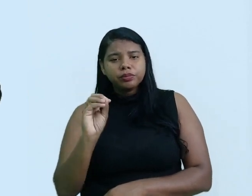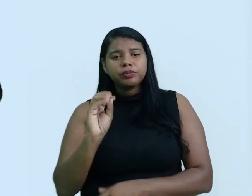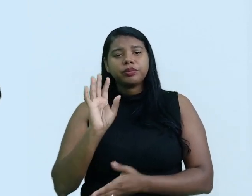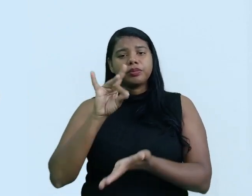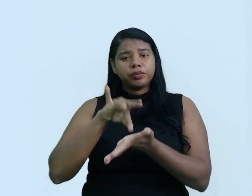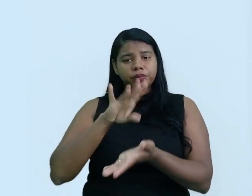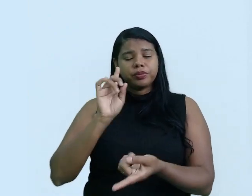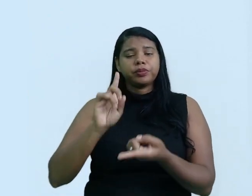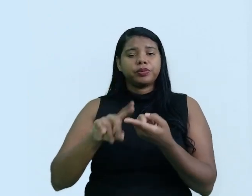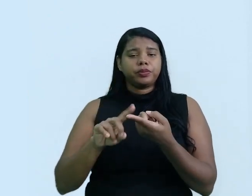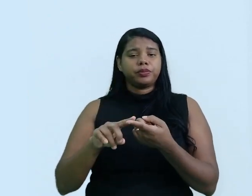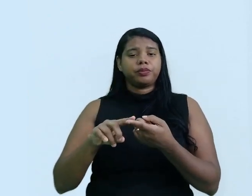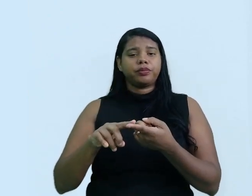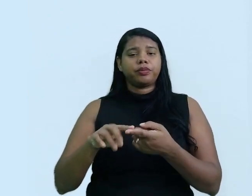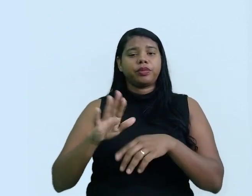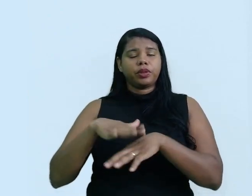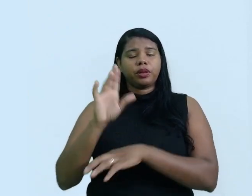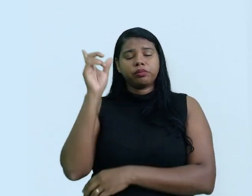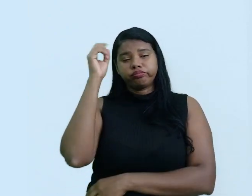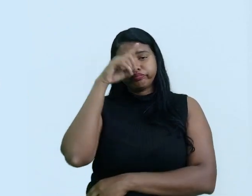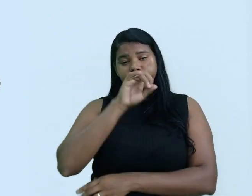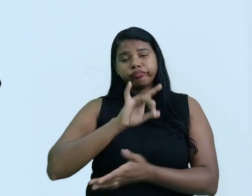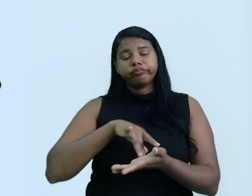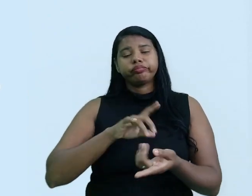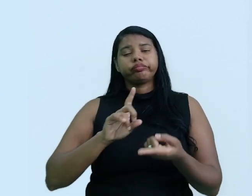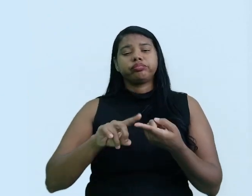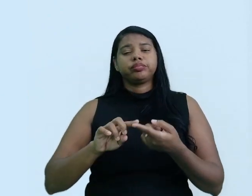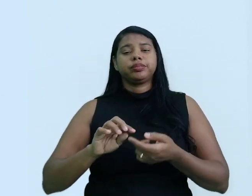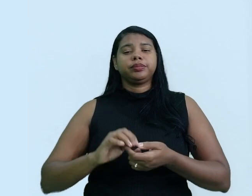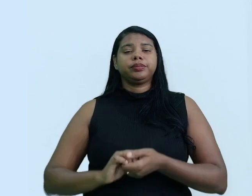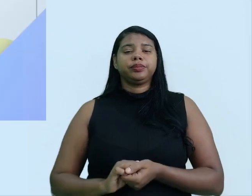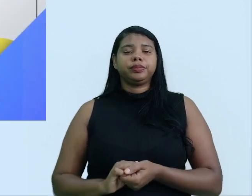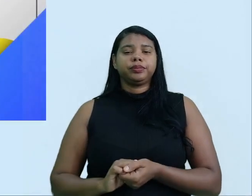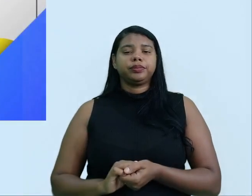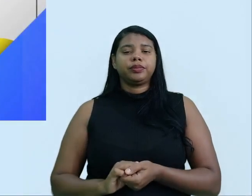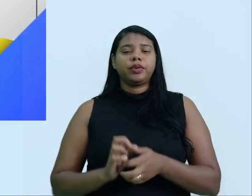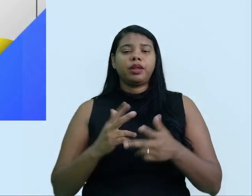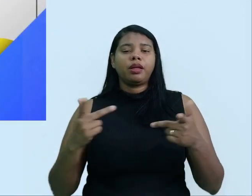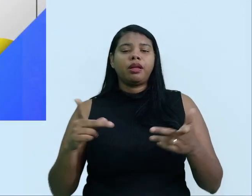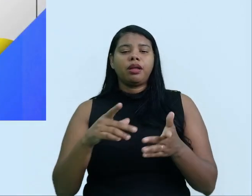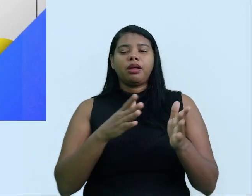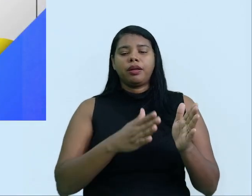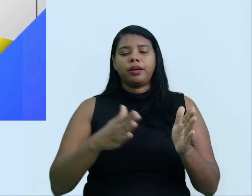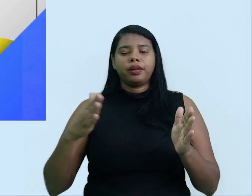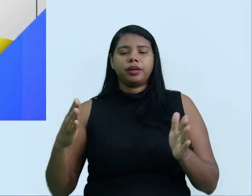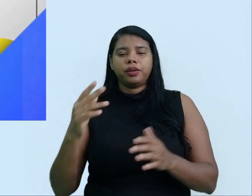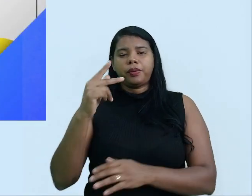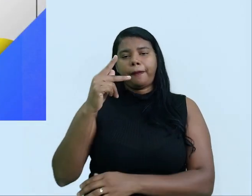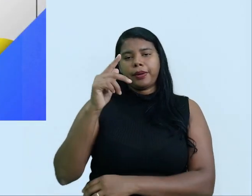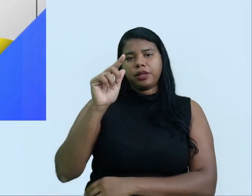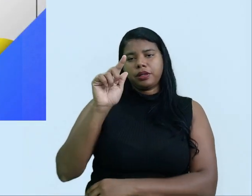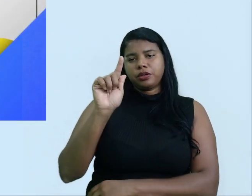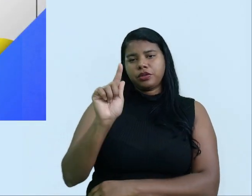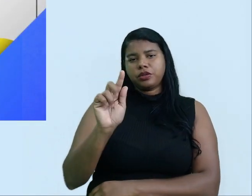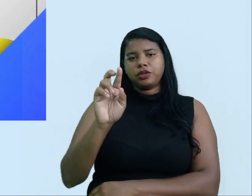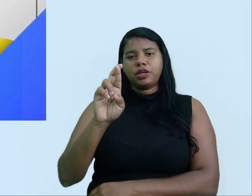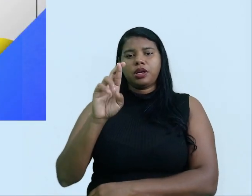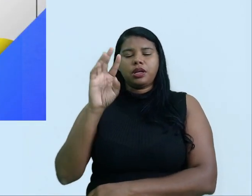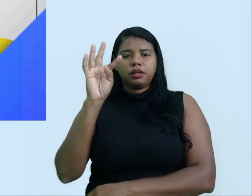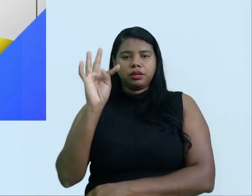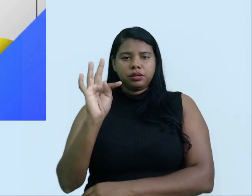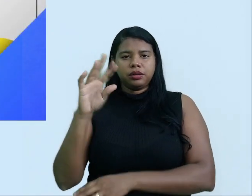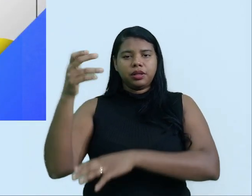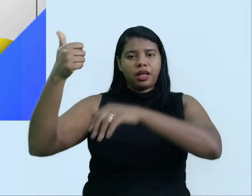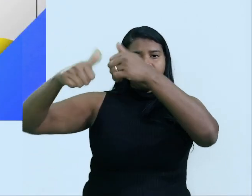presente é bem mais difícil, tá bom? Um outro ponto da etapa do PGR-TR é